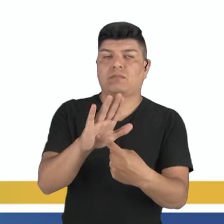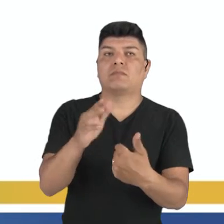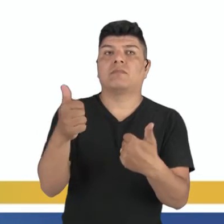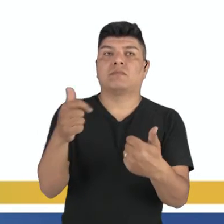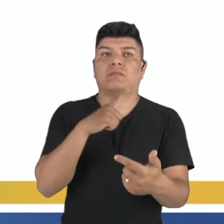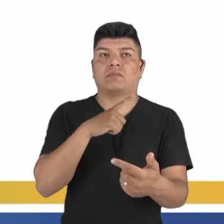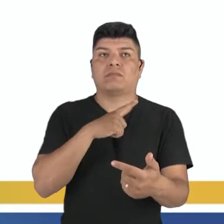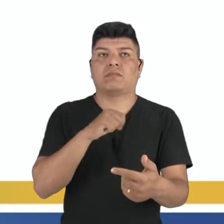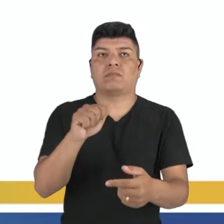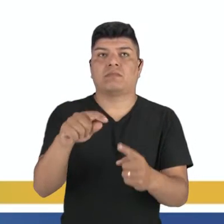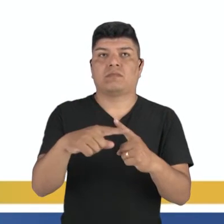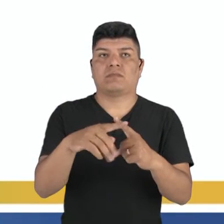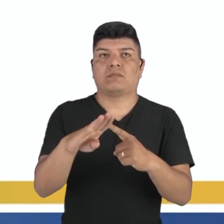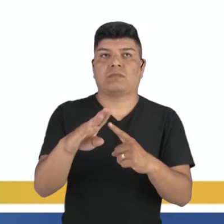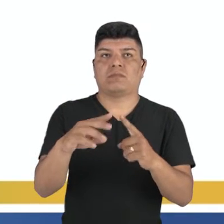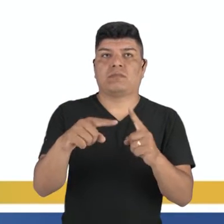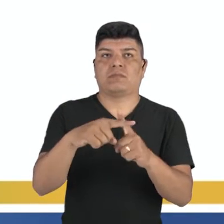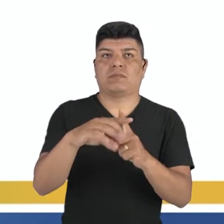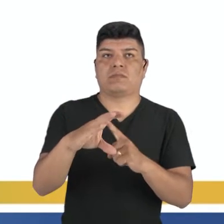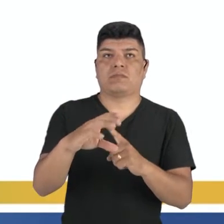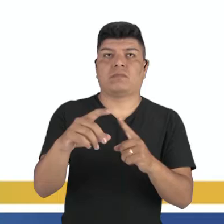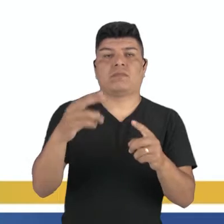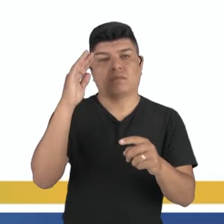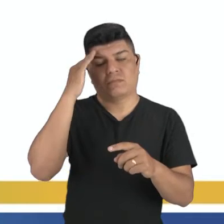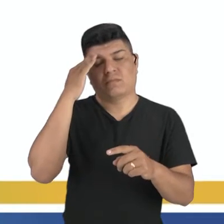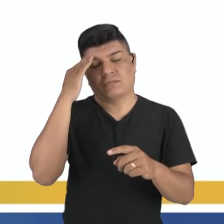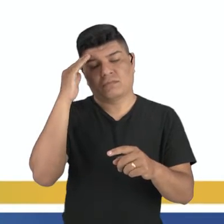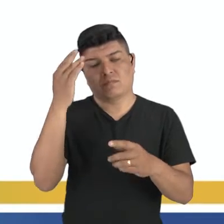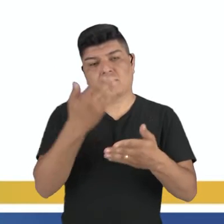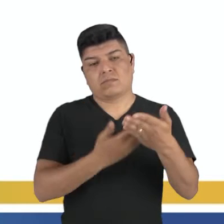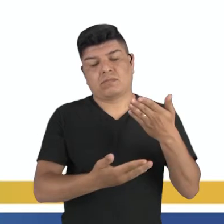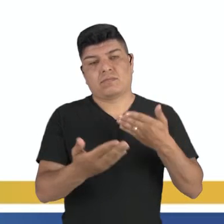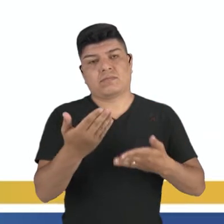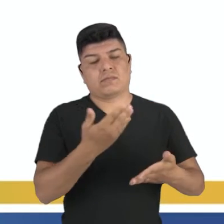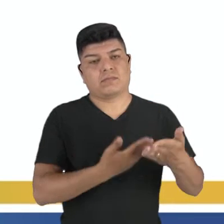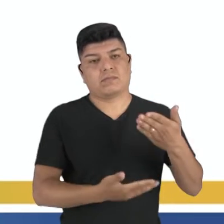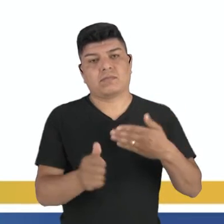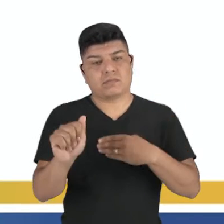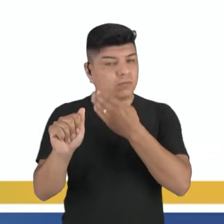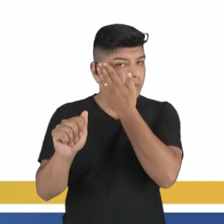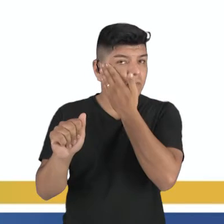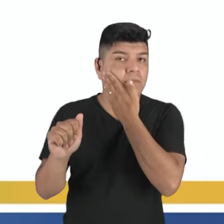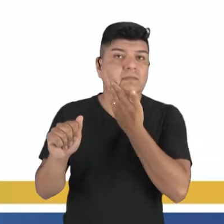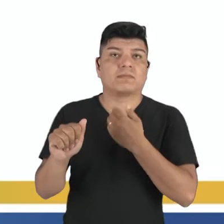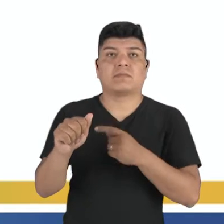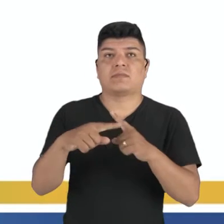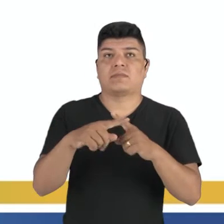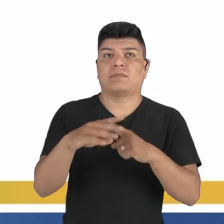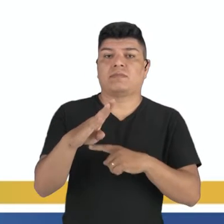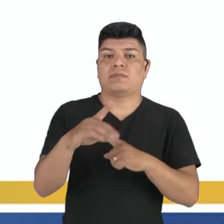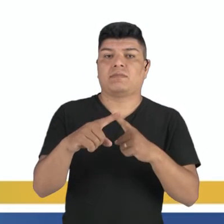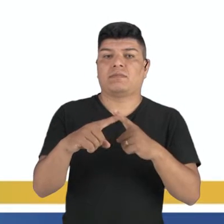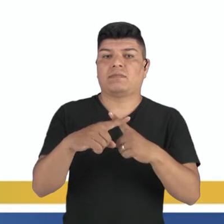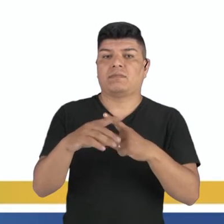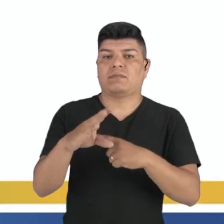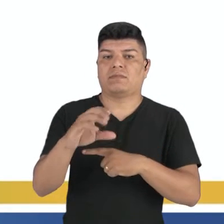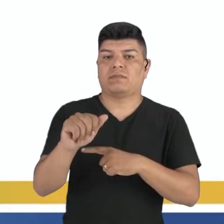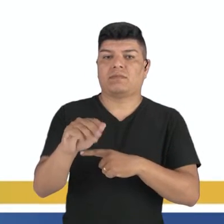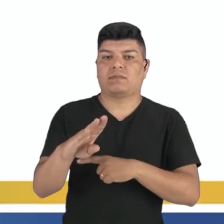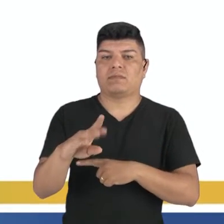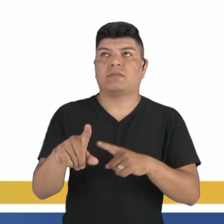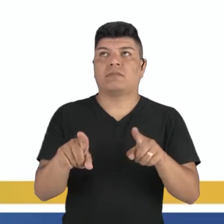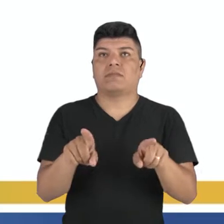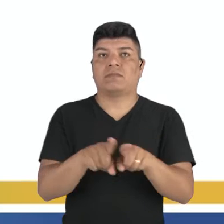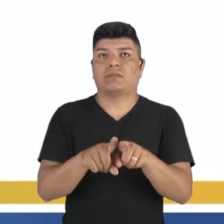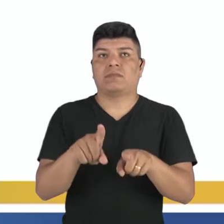Temos A vezes B mais C, pode ser entendido aí distribuindo esse A, como A vezes B mais A vezes C.